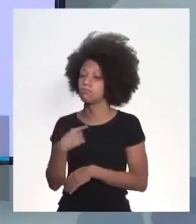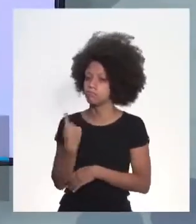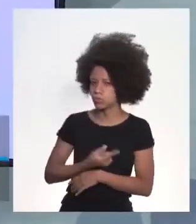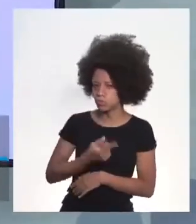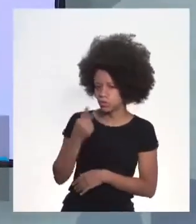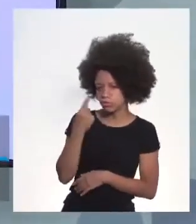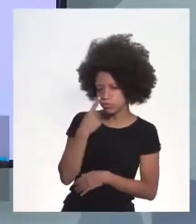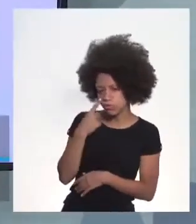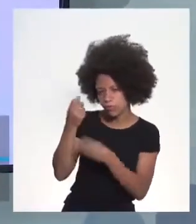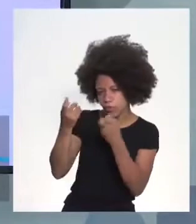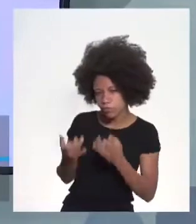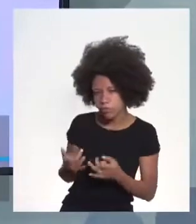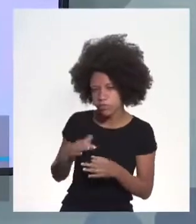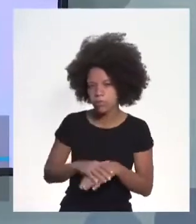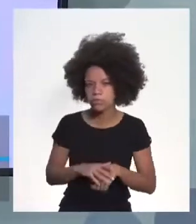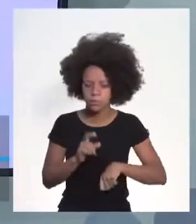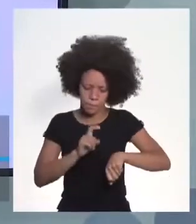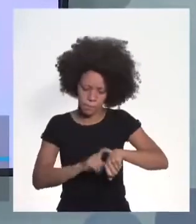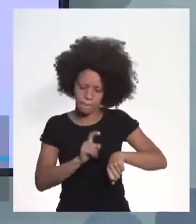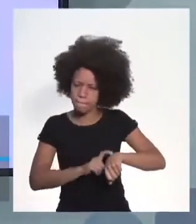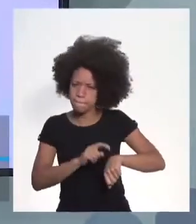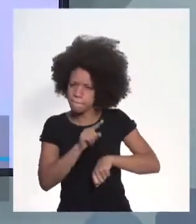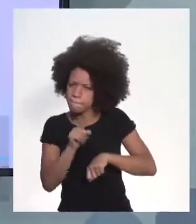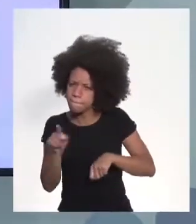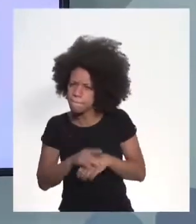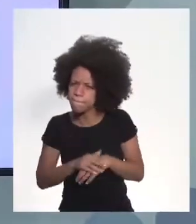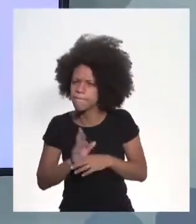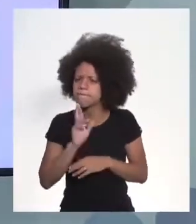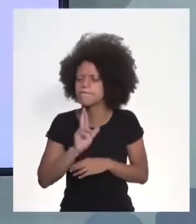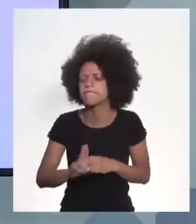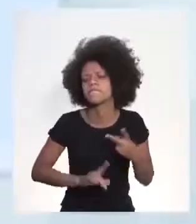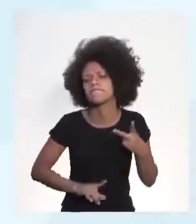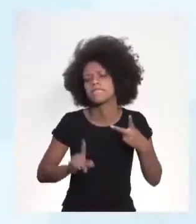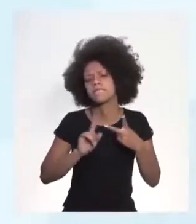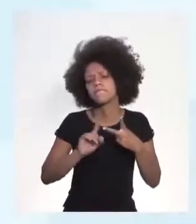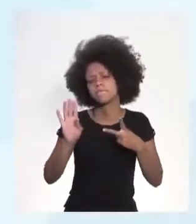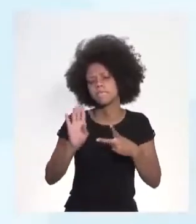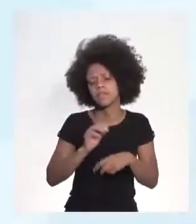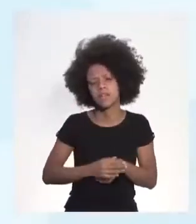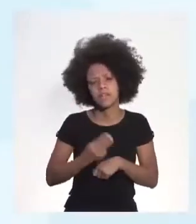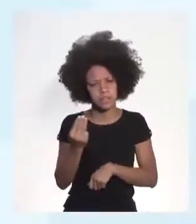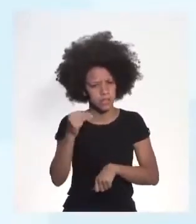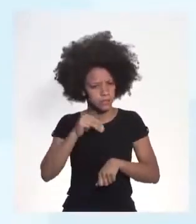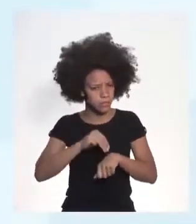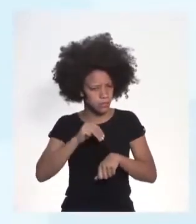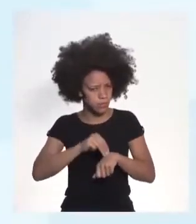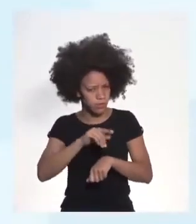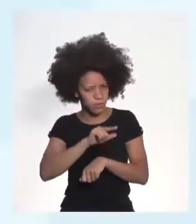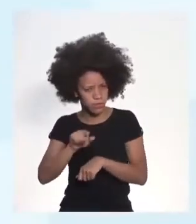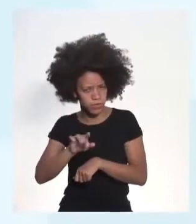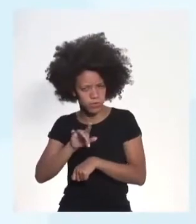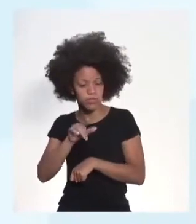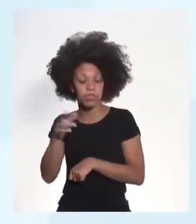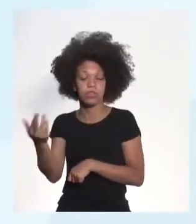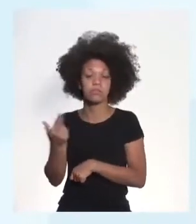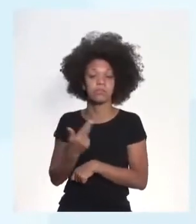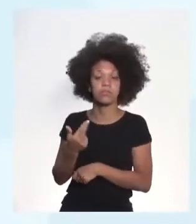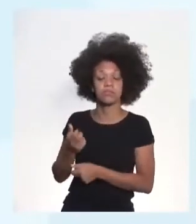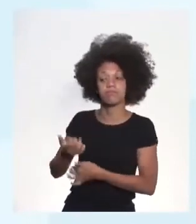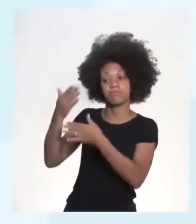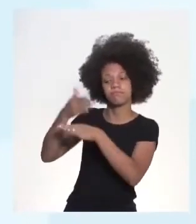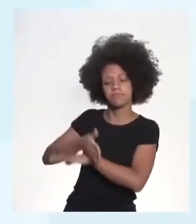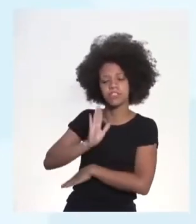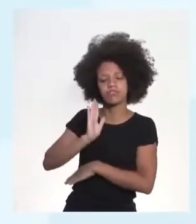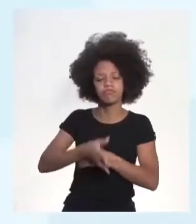ver a explicação né então eu vou dar um tempinho para vocês responderem o item B3 minutinhos para você responder o entender